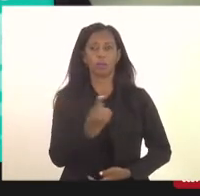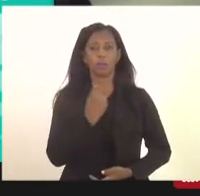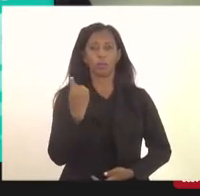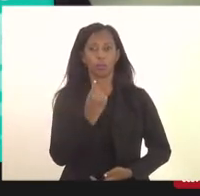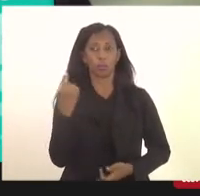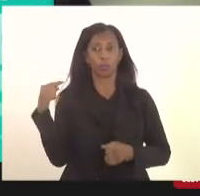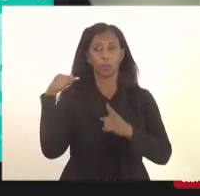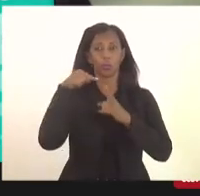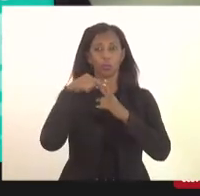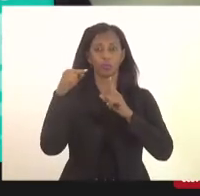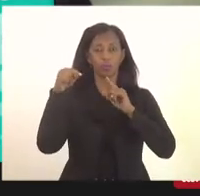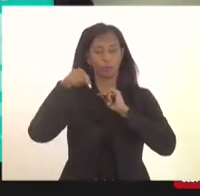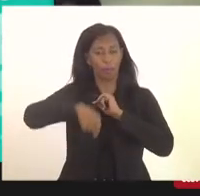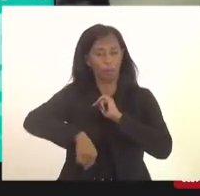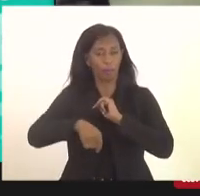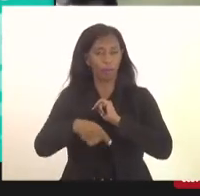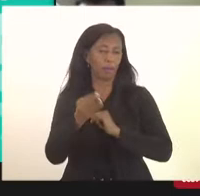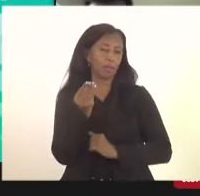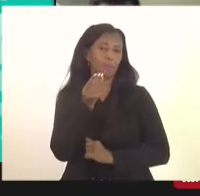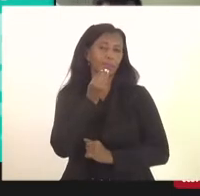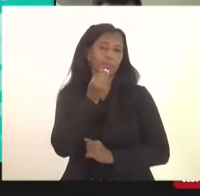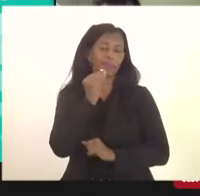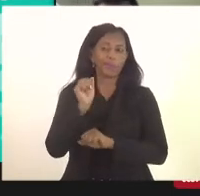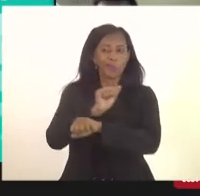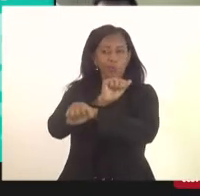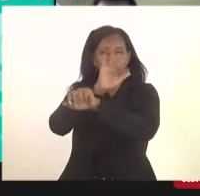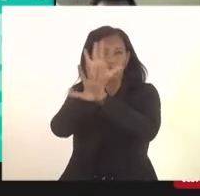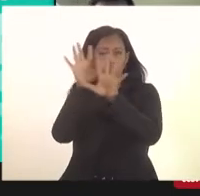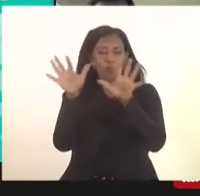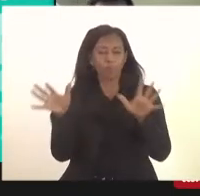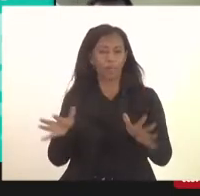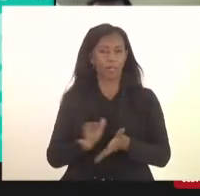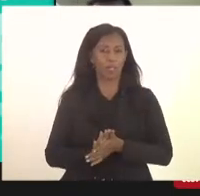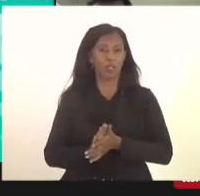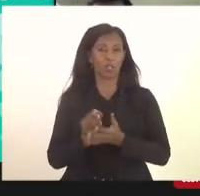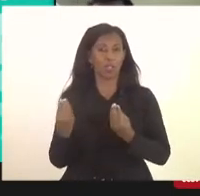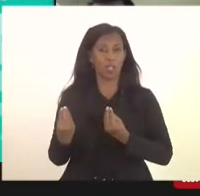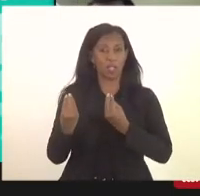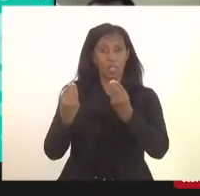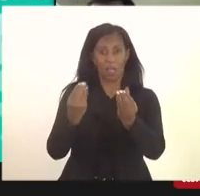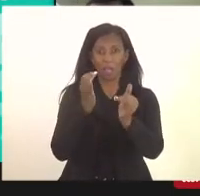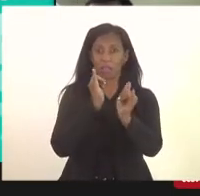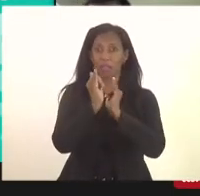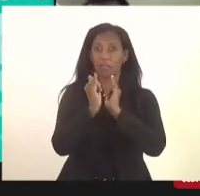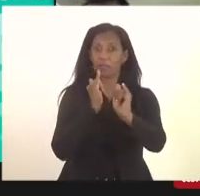Nosso objetivo aqui é ser o mais transparente, aberto e gerar o maior número de